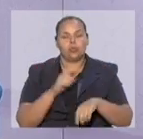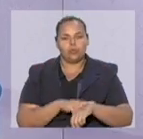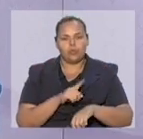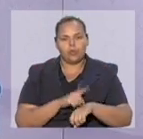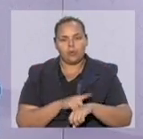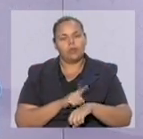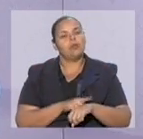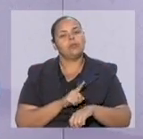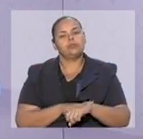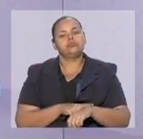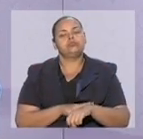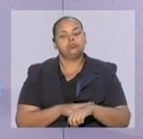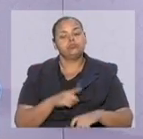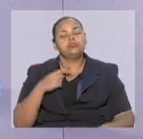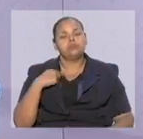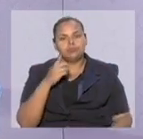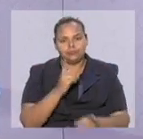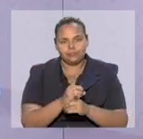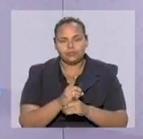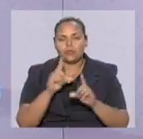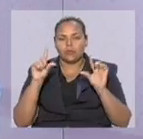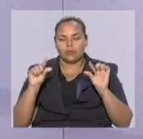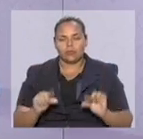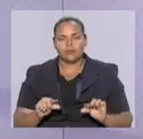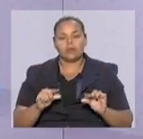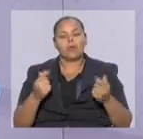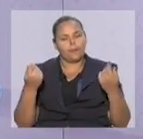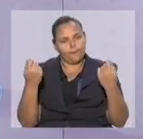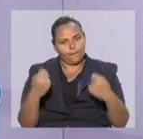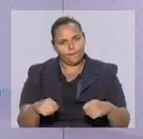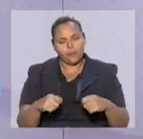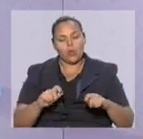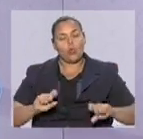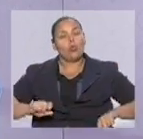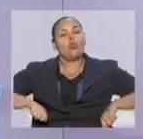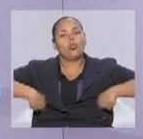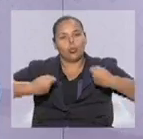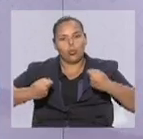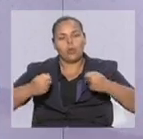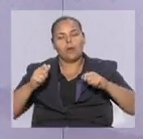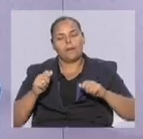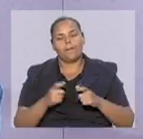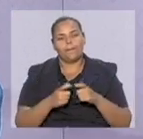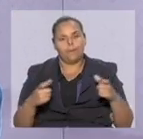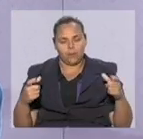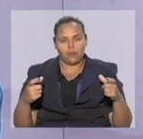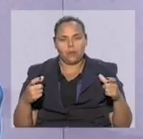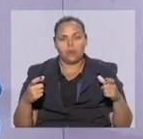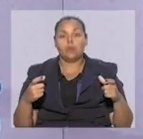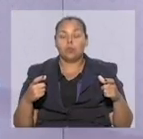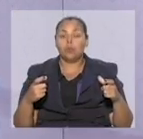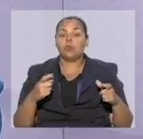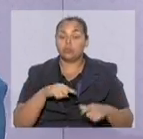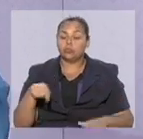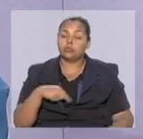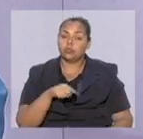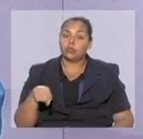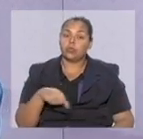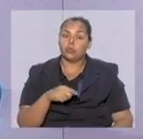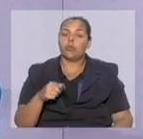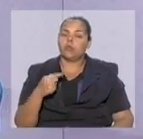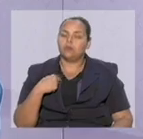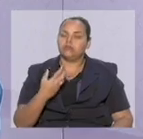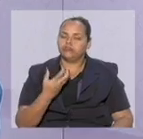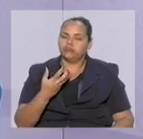maior, o tempo de diagnóstico é menor e a possibilidade de cura maior ainda. Então, é